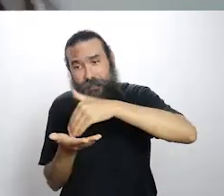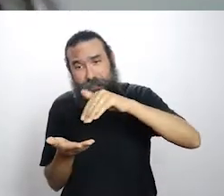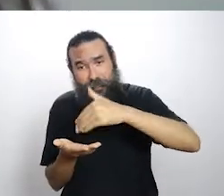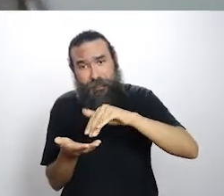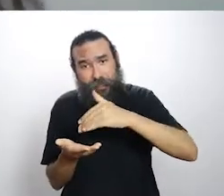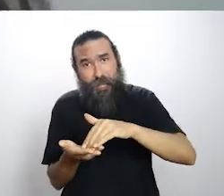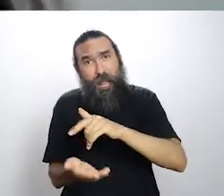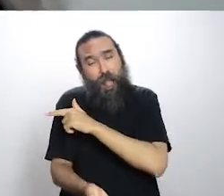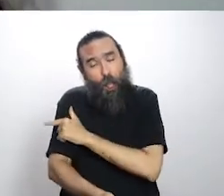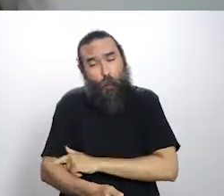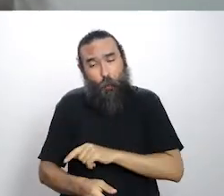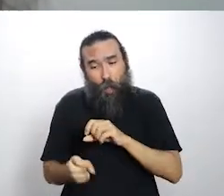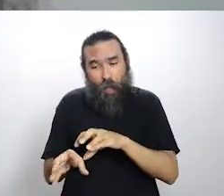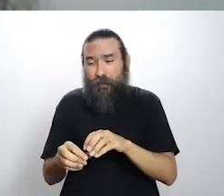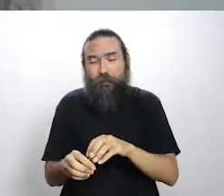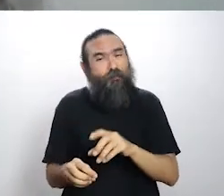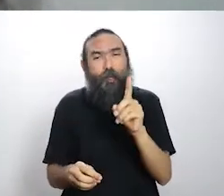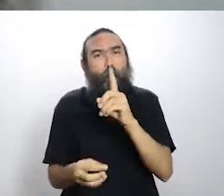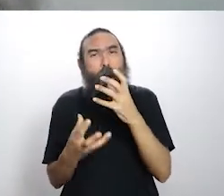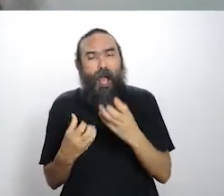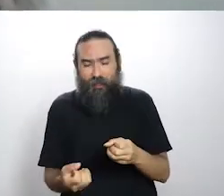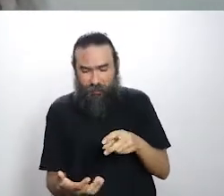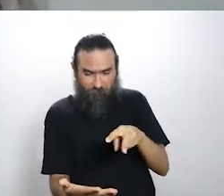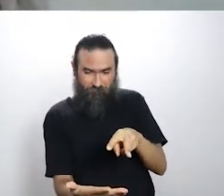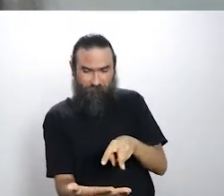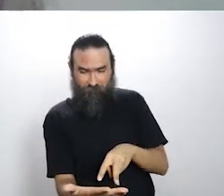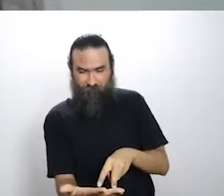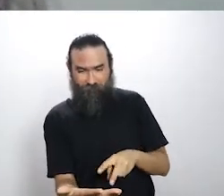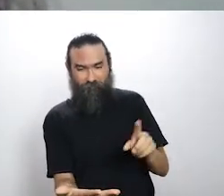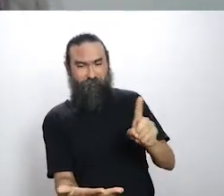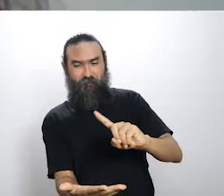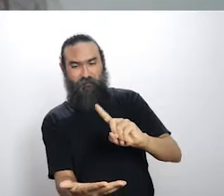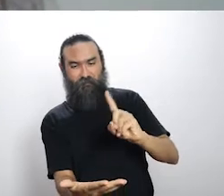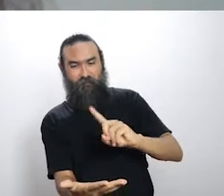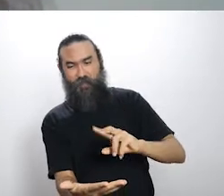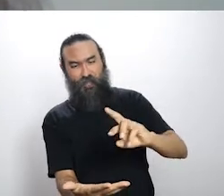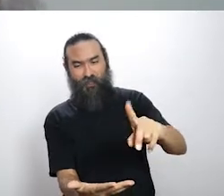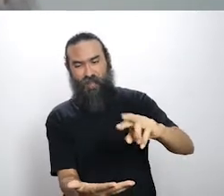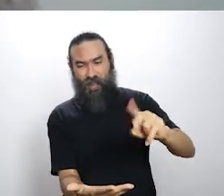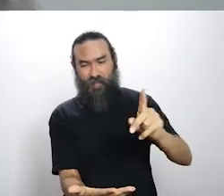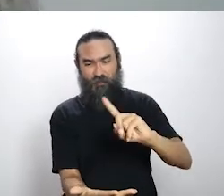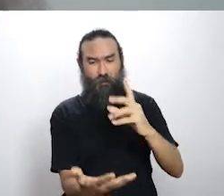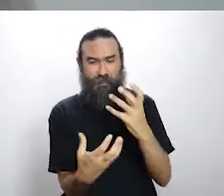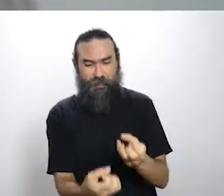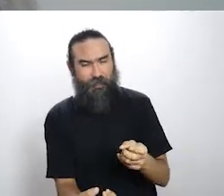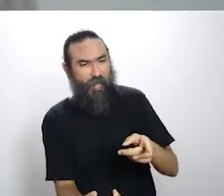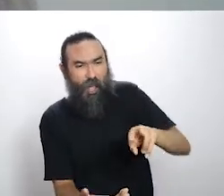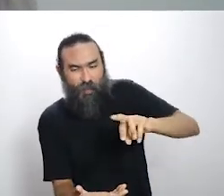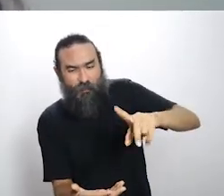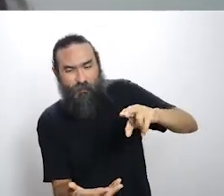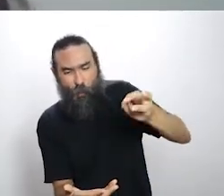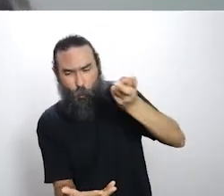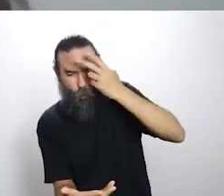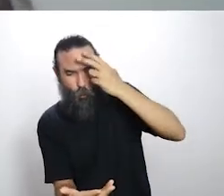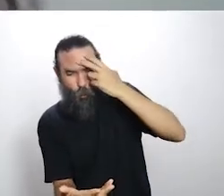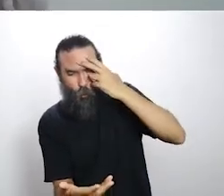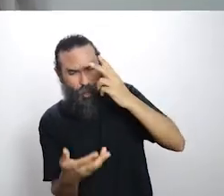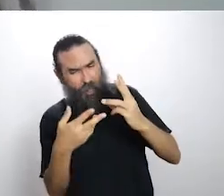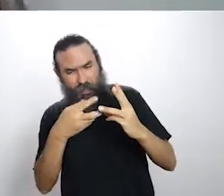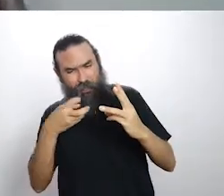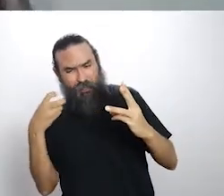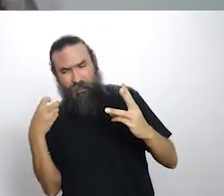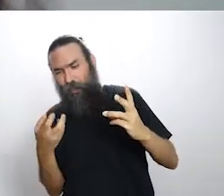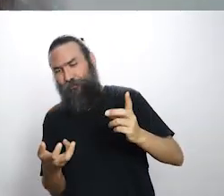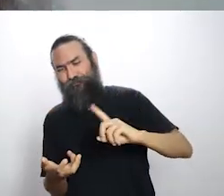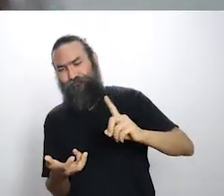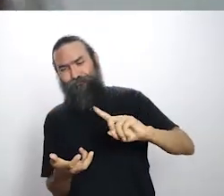essa forma de registro das disciplinas, as disciplinas específicas, né, da cultura